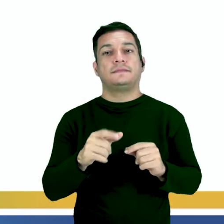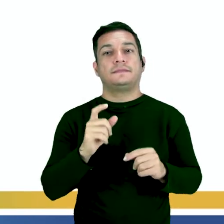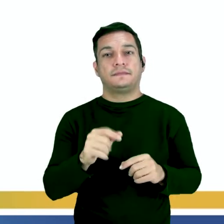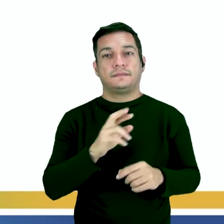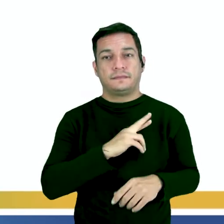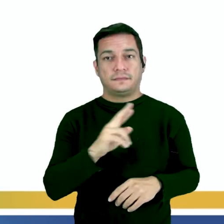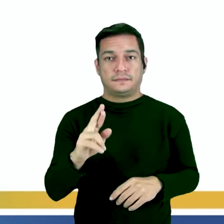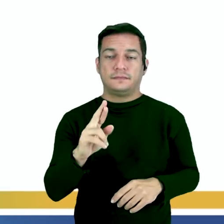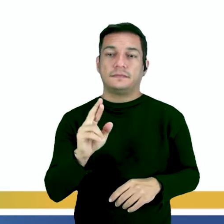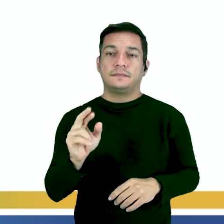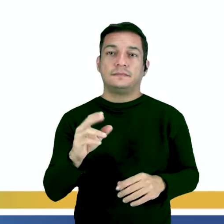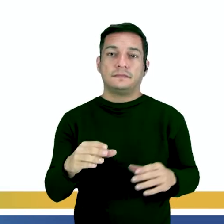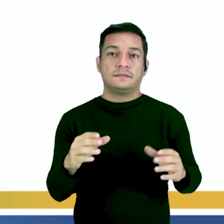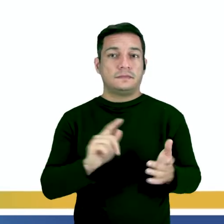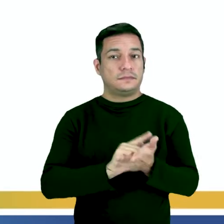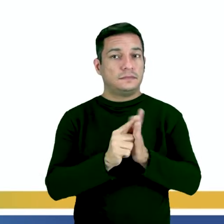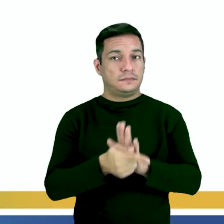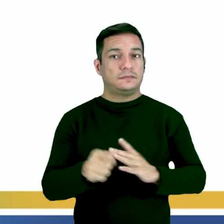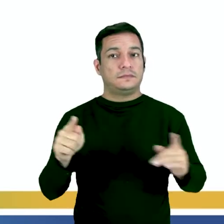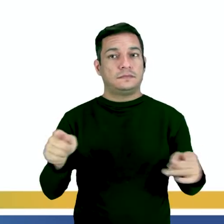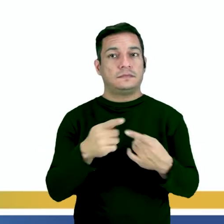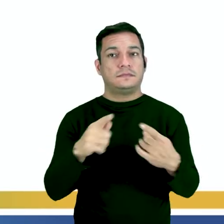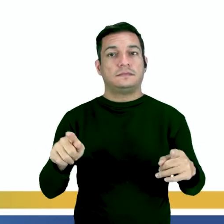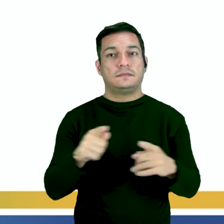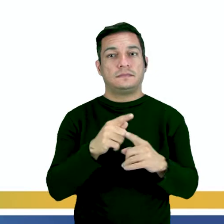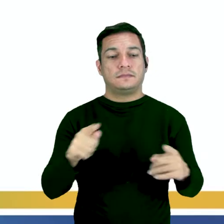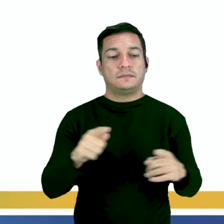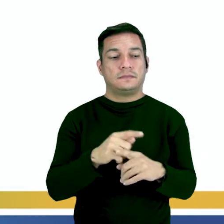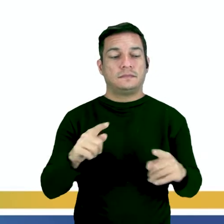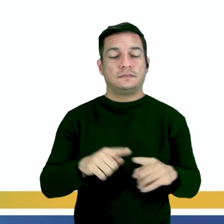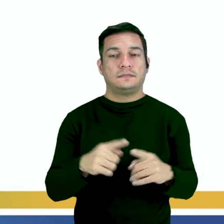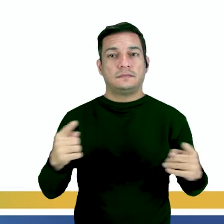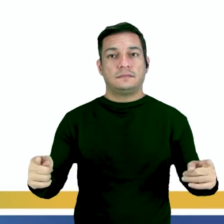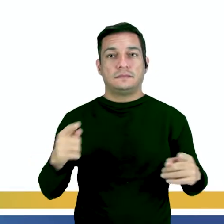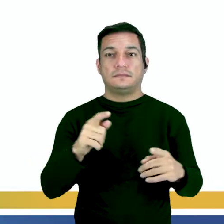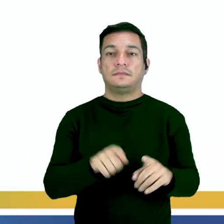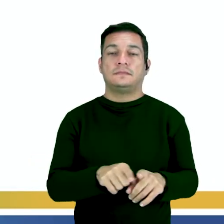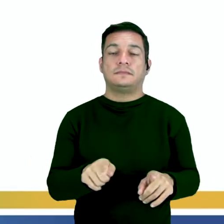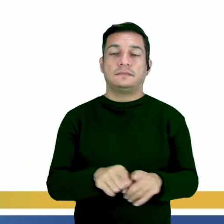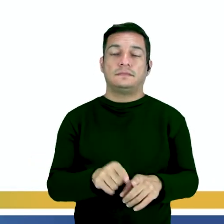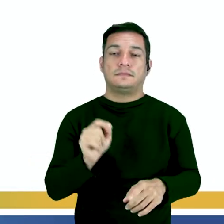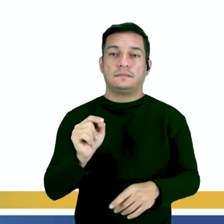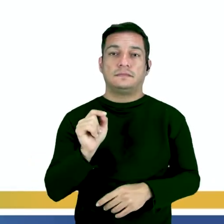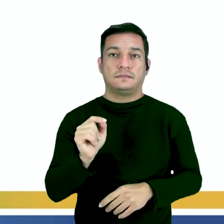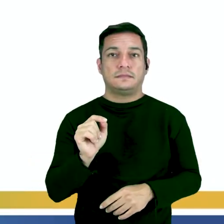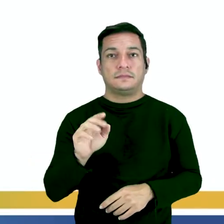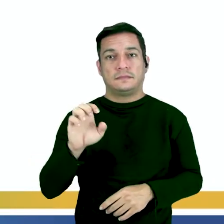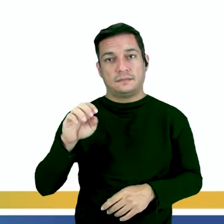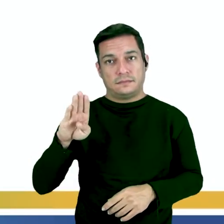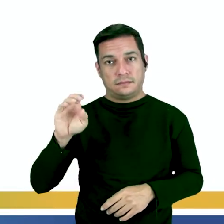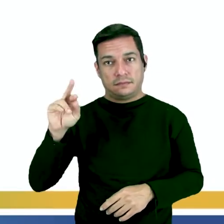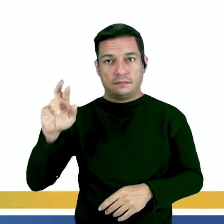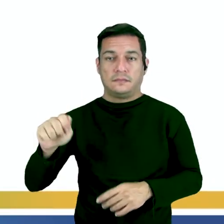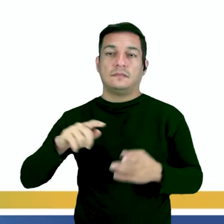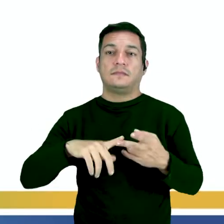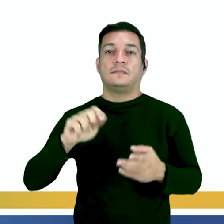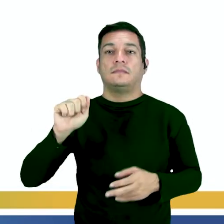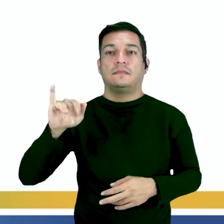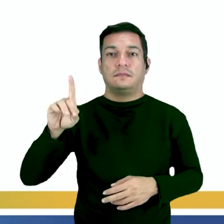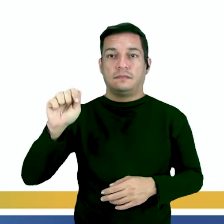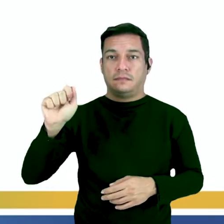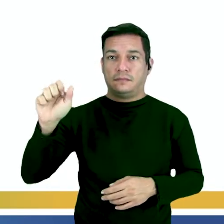representatividade nesses gêneros musicais. Porém, ainda assim, embora, né, a gente consegue destacar